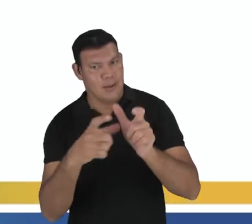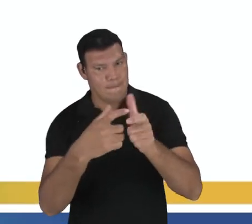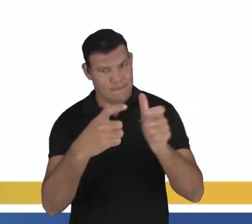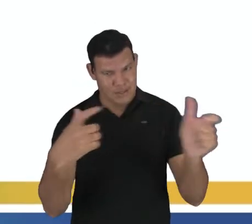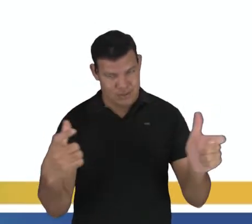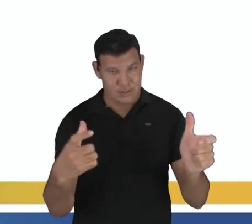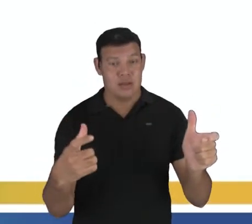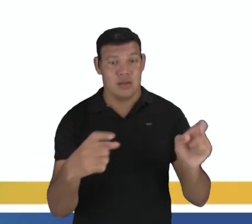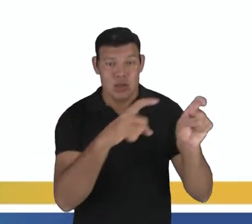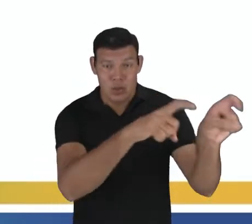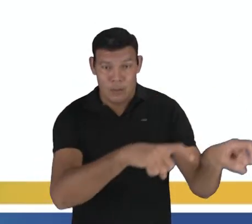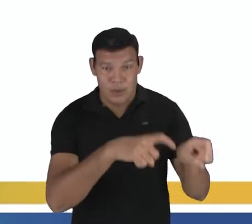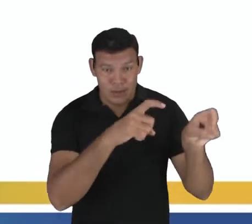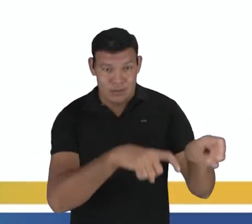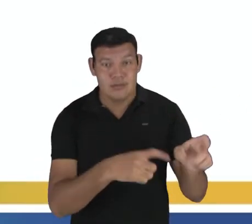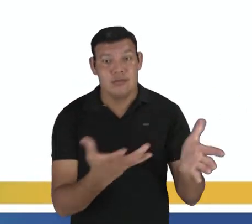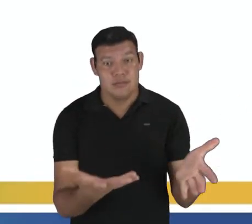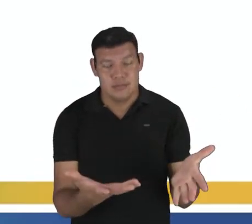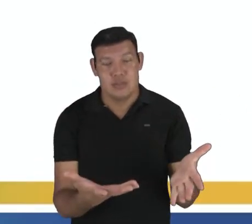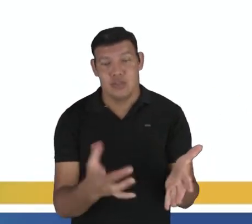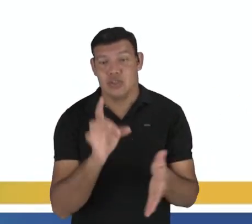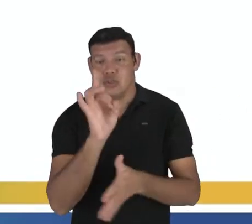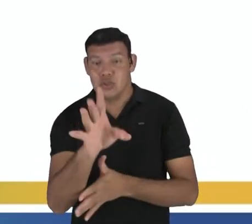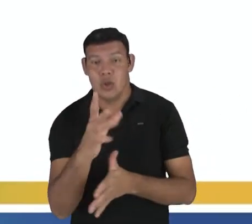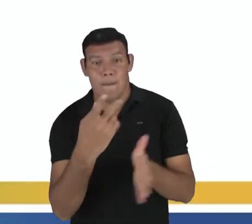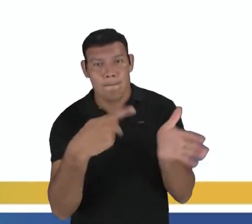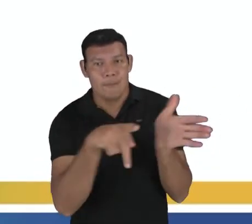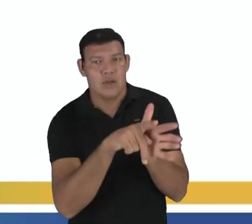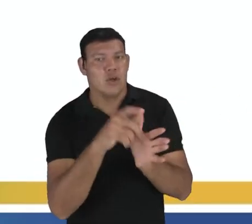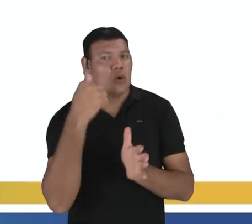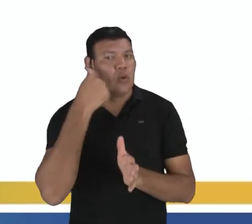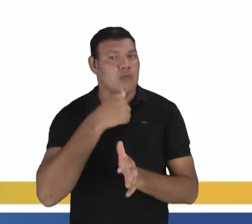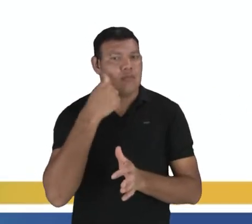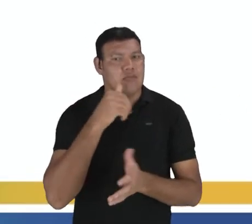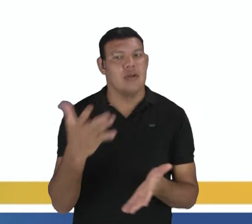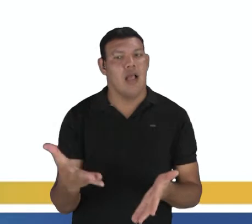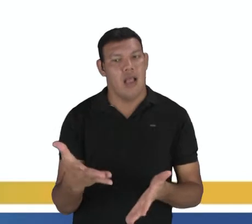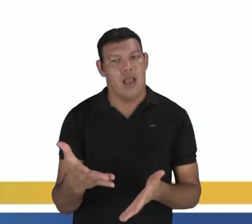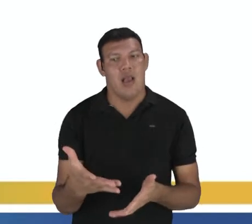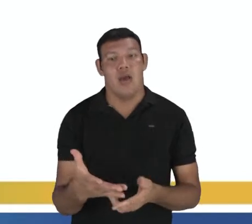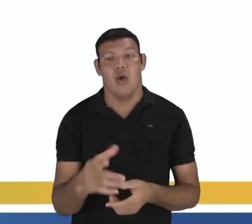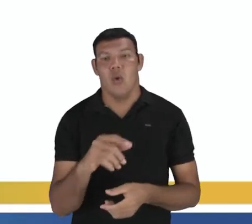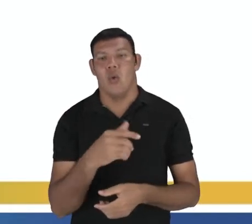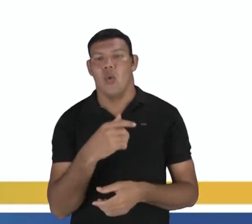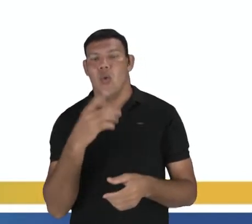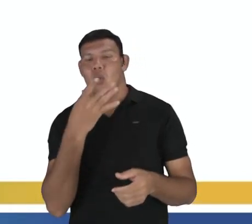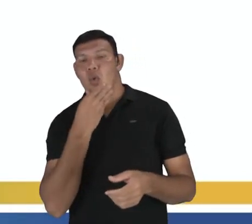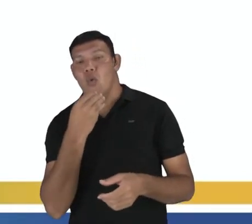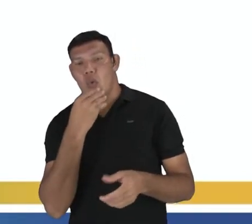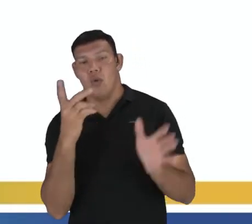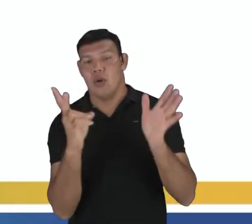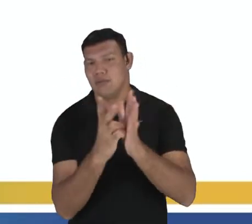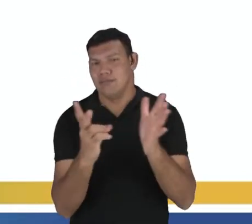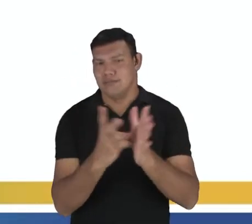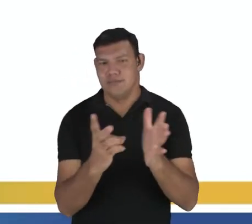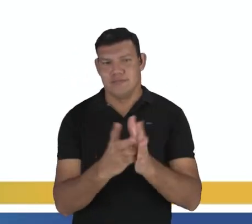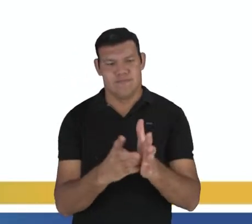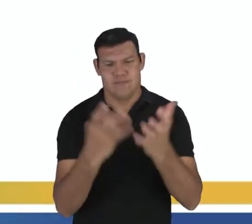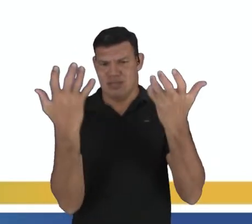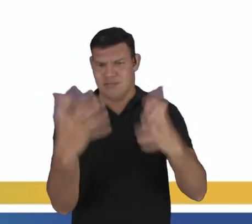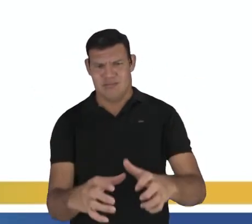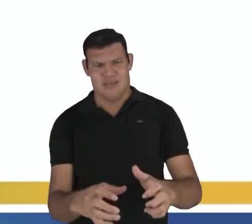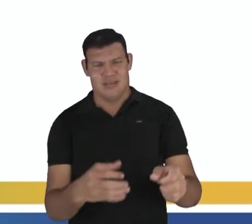da agricultura era destinada às mulheres, né? Então, os portugueses queriam colocar aí os índios, né, para trabalhar, mas eles não